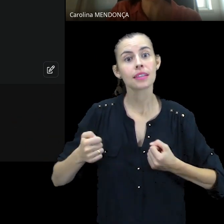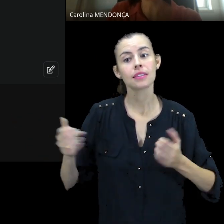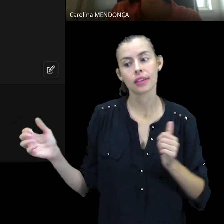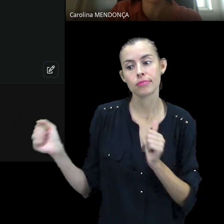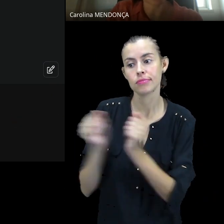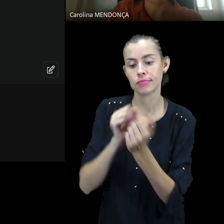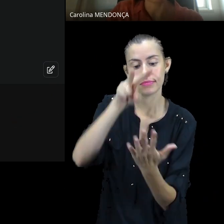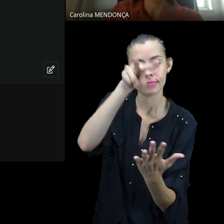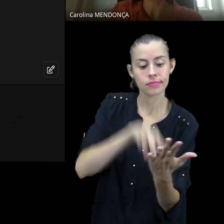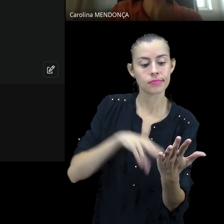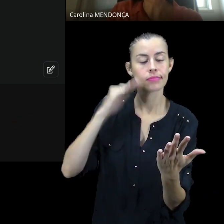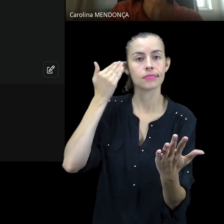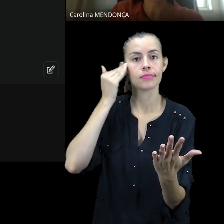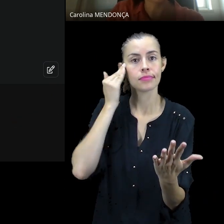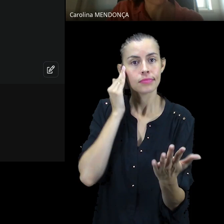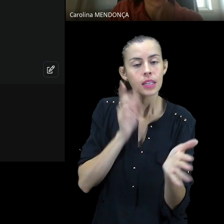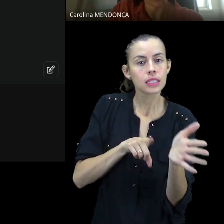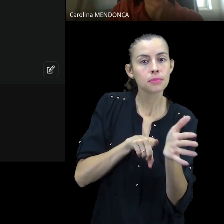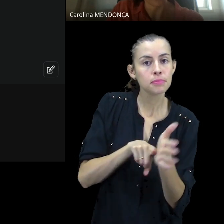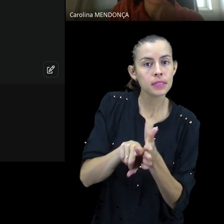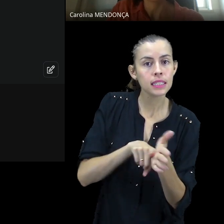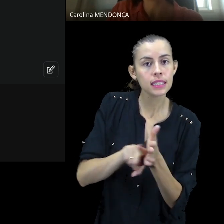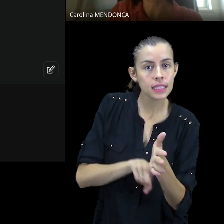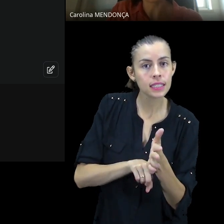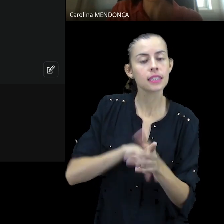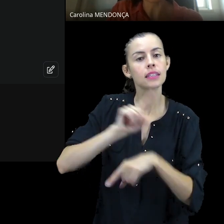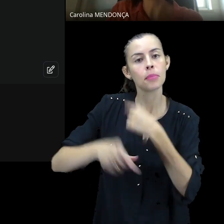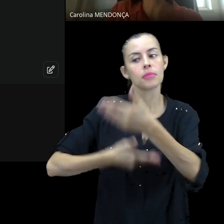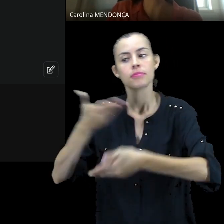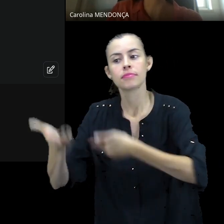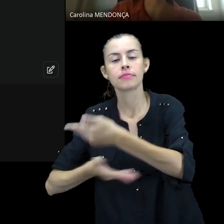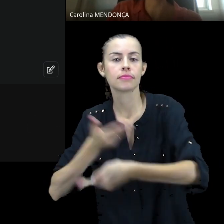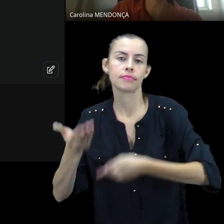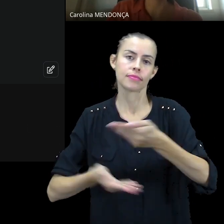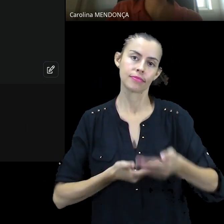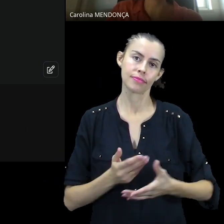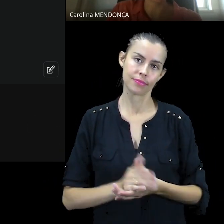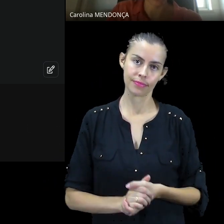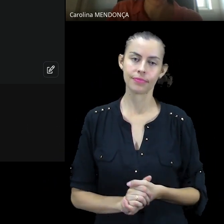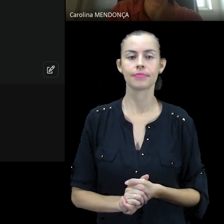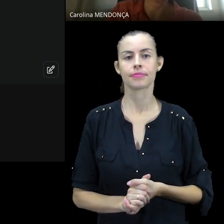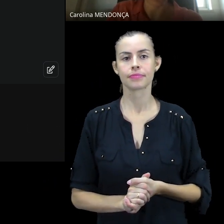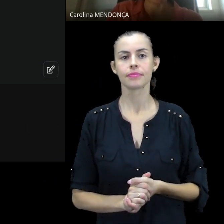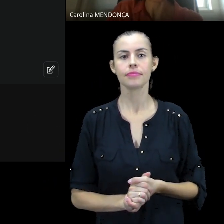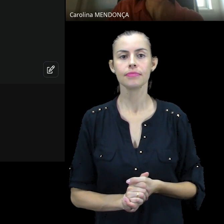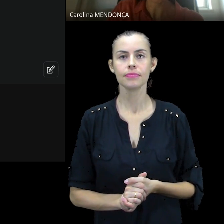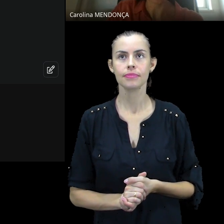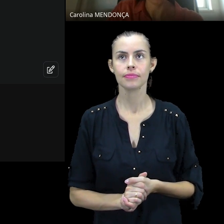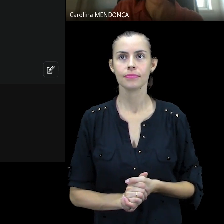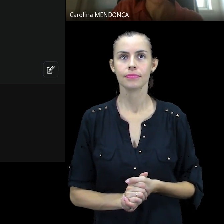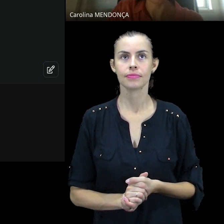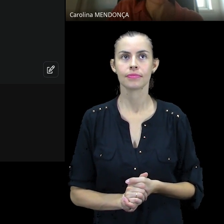de relacionar a prática extensionista com a formação cidadã dos nossos estudantes.